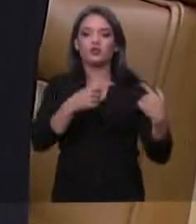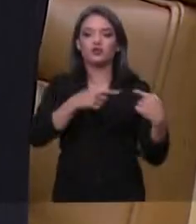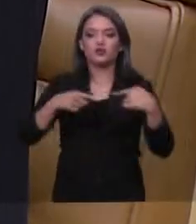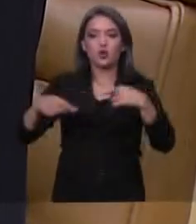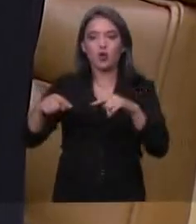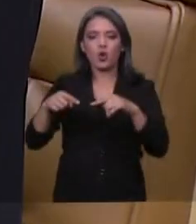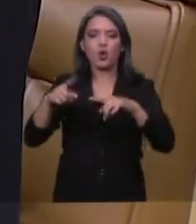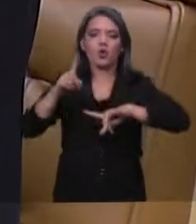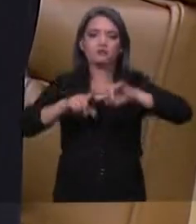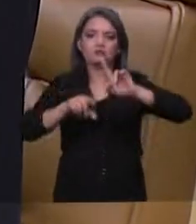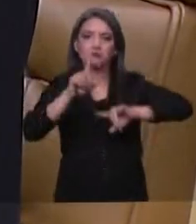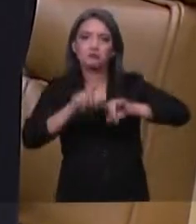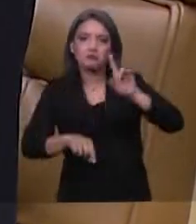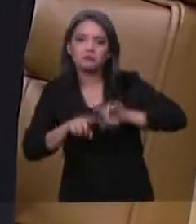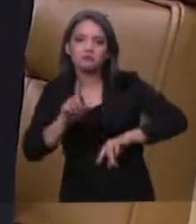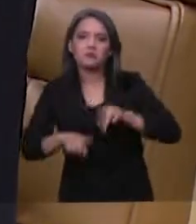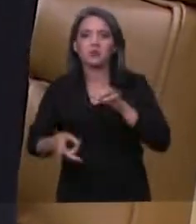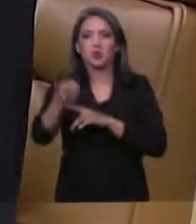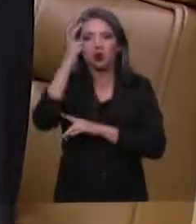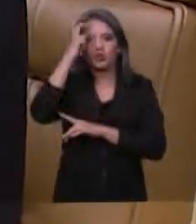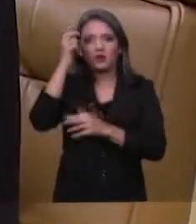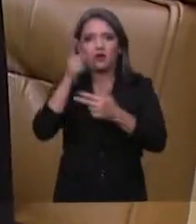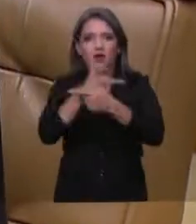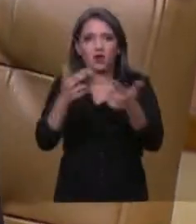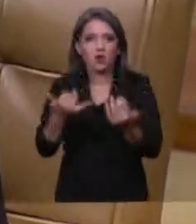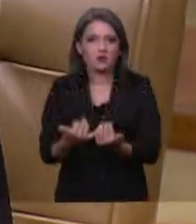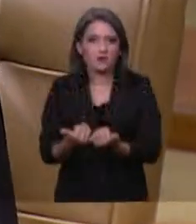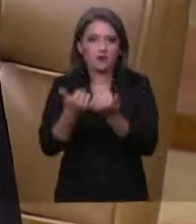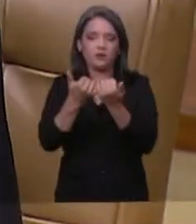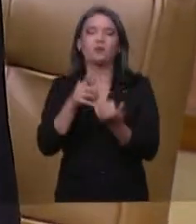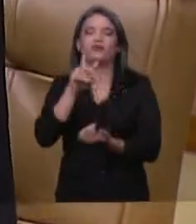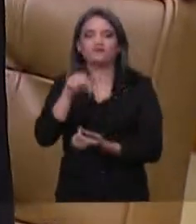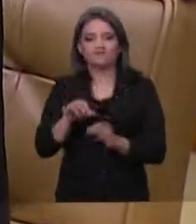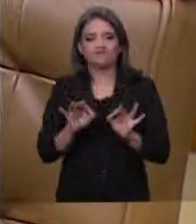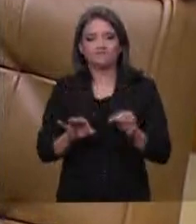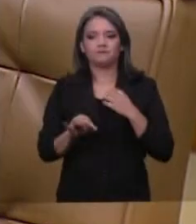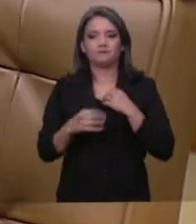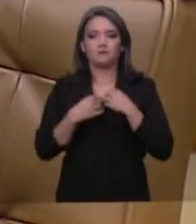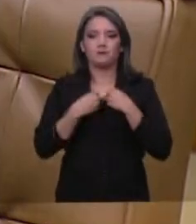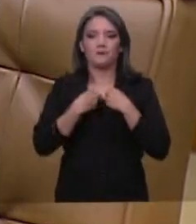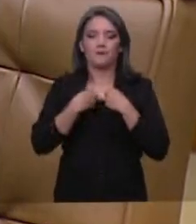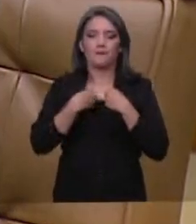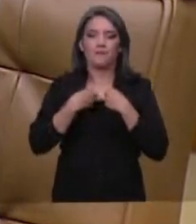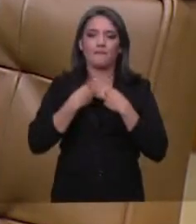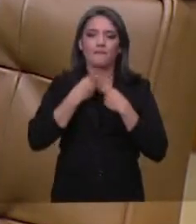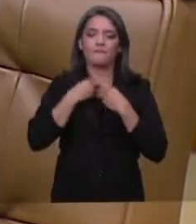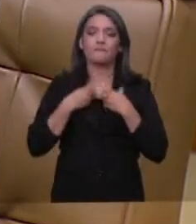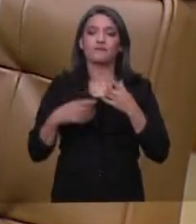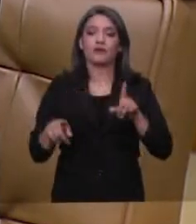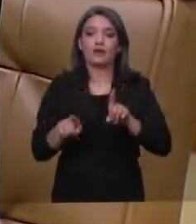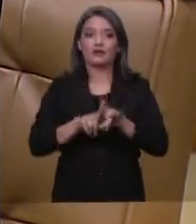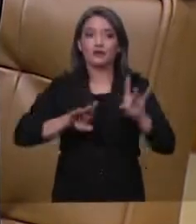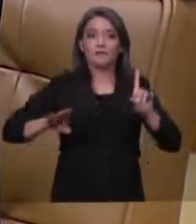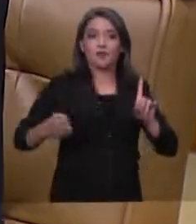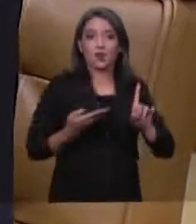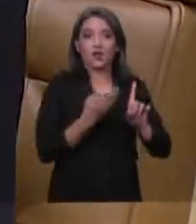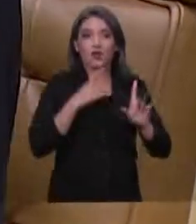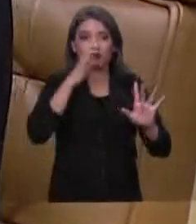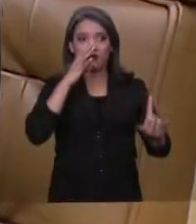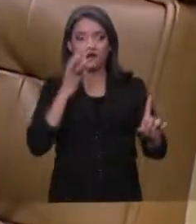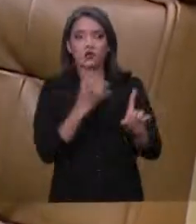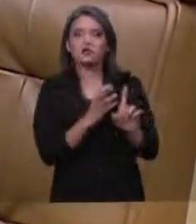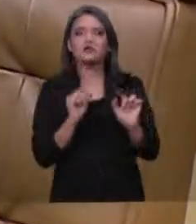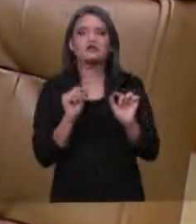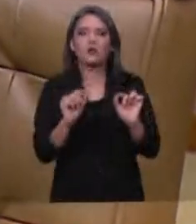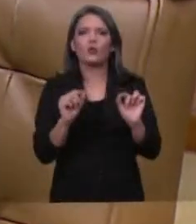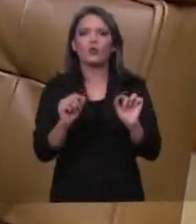e cultural também é de rigor. O réu também foi acusado pela prática de associação criminosa.